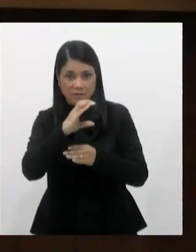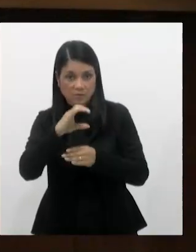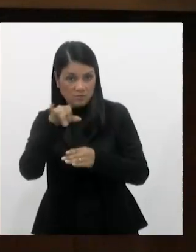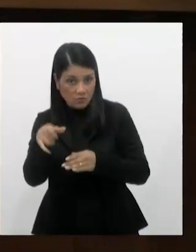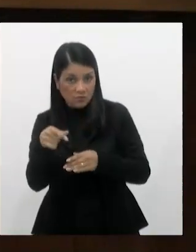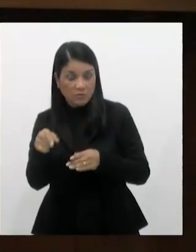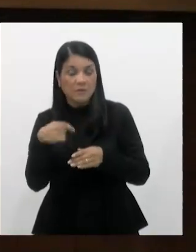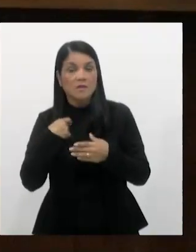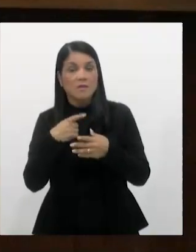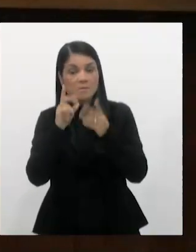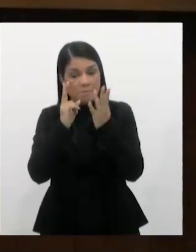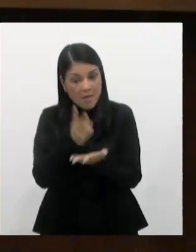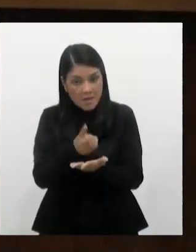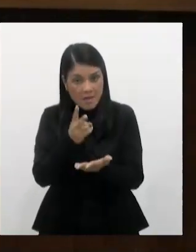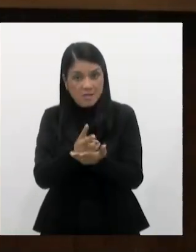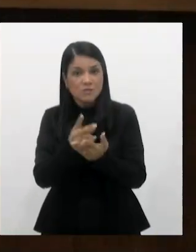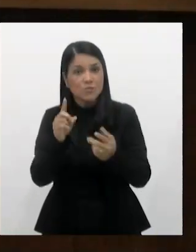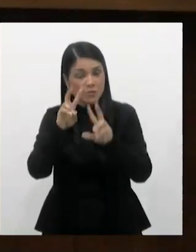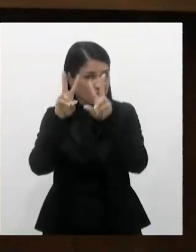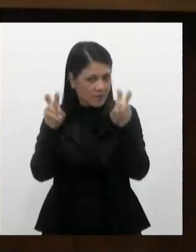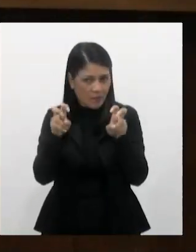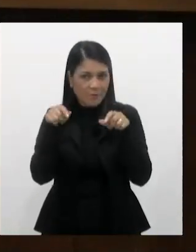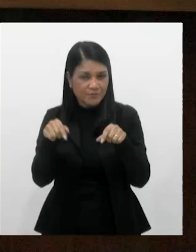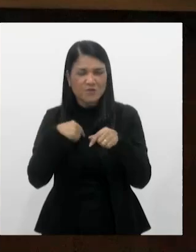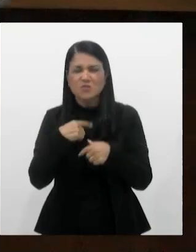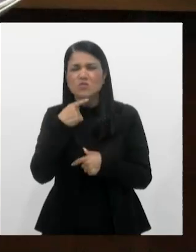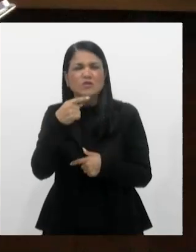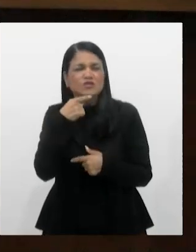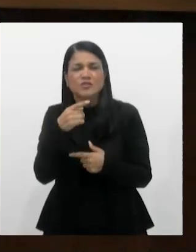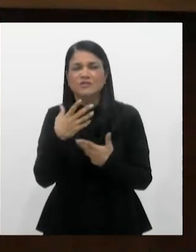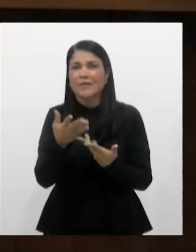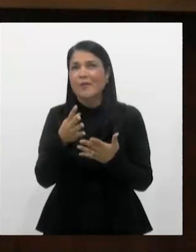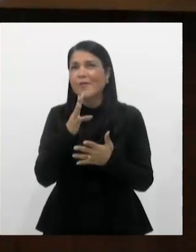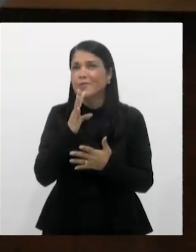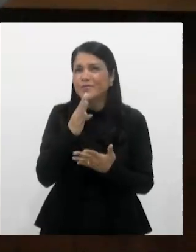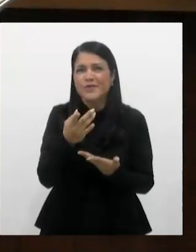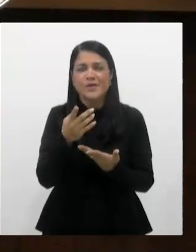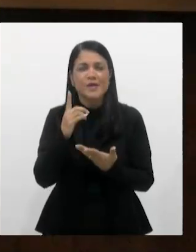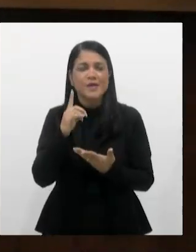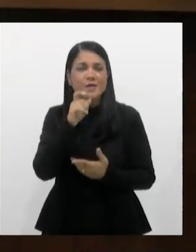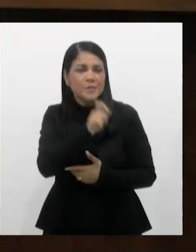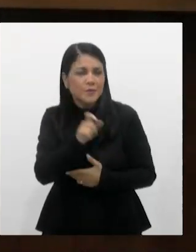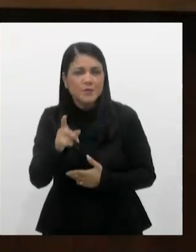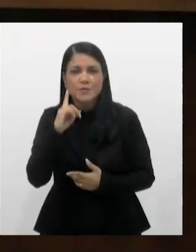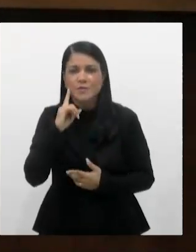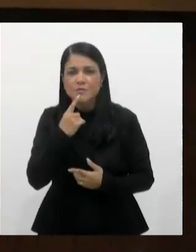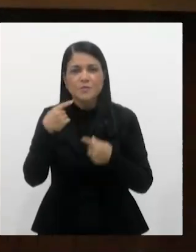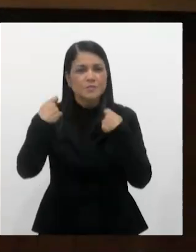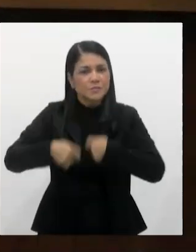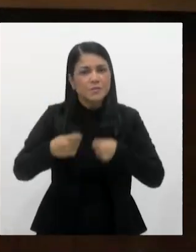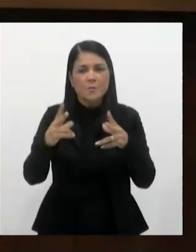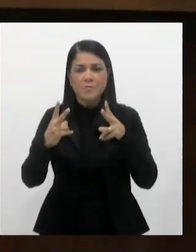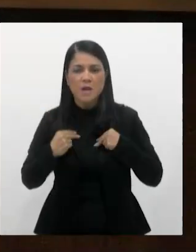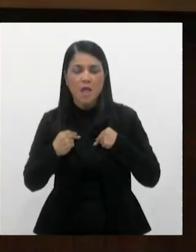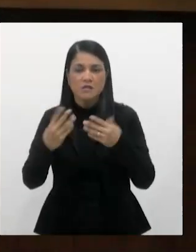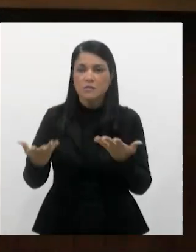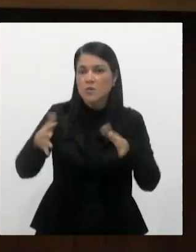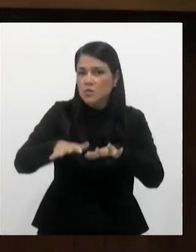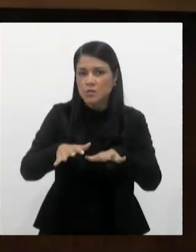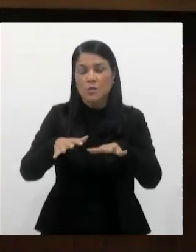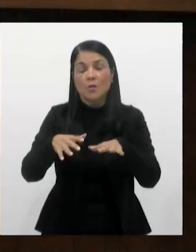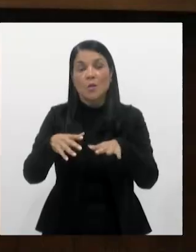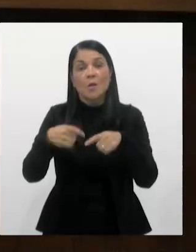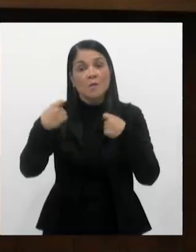essência. E não basta a gente reconhecer, falar que as pessoas surdas precisam, né, e merecem estar incluídas. A gente precisa